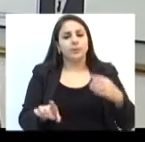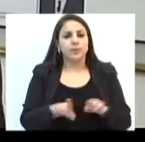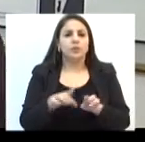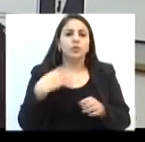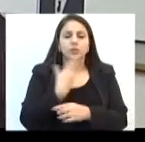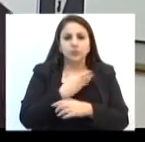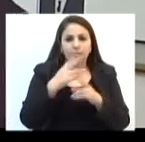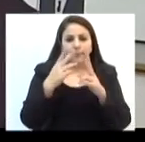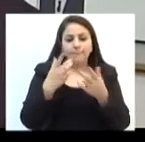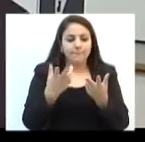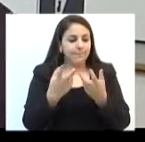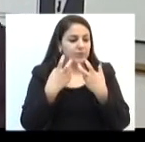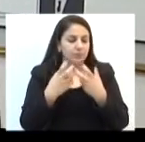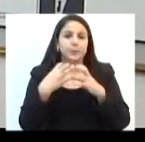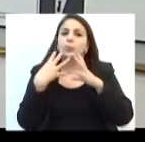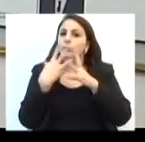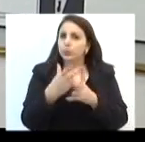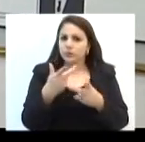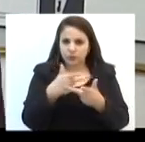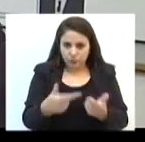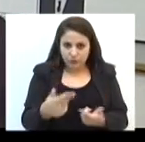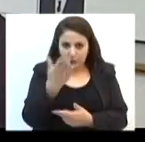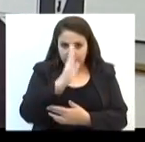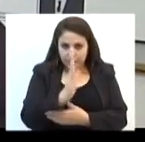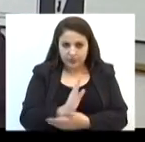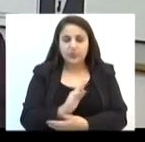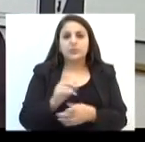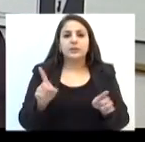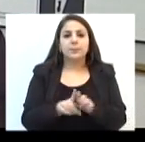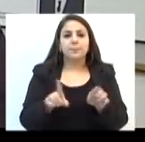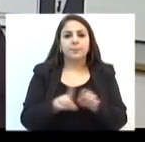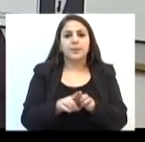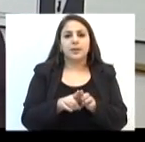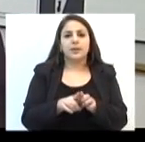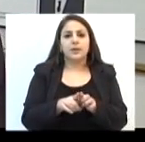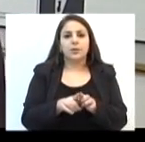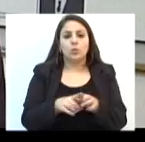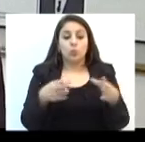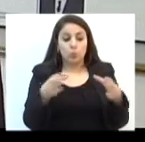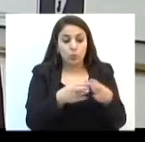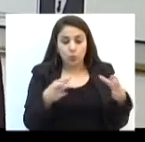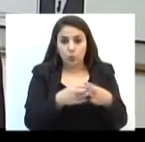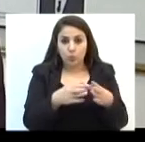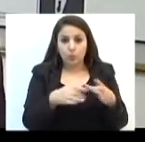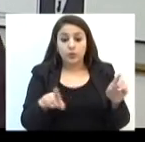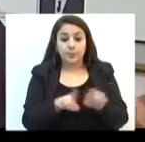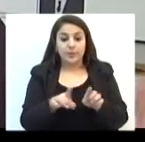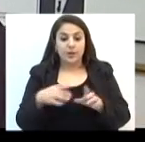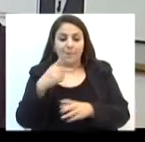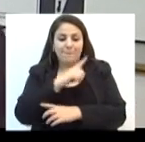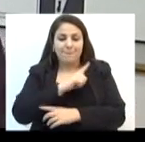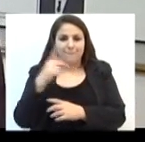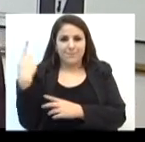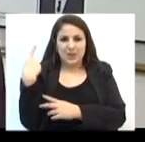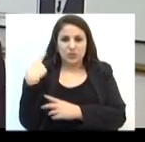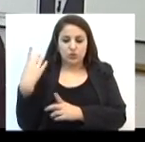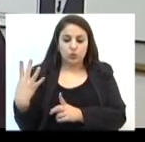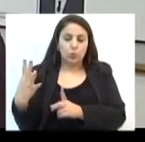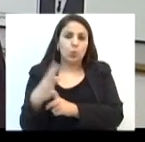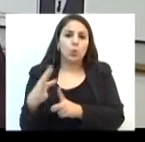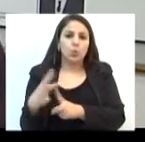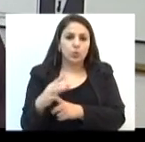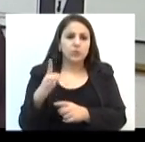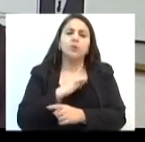que a grande mídia brasileira e também a elite brasileira e a oposição que nós temos a